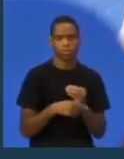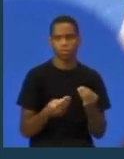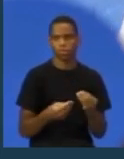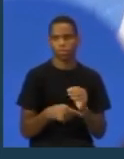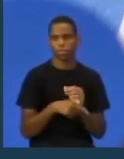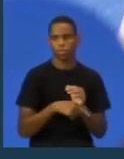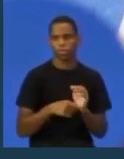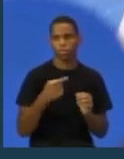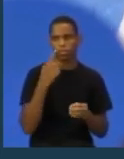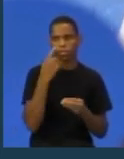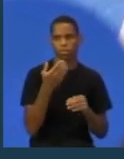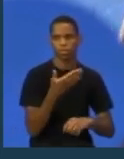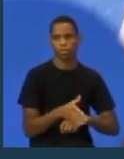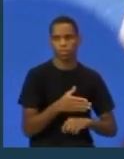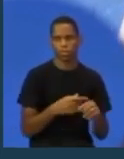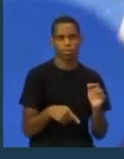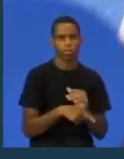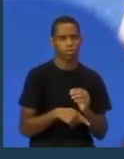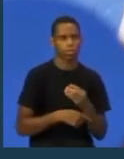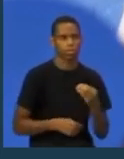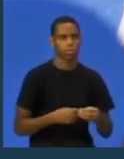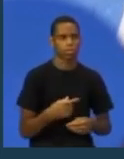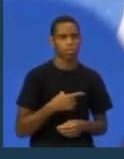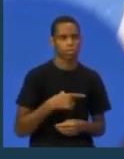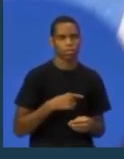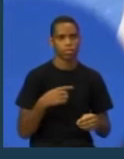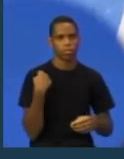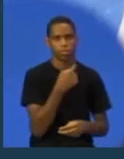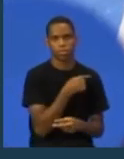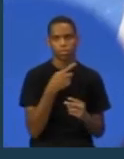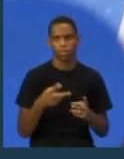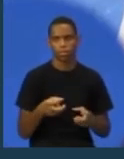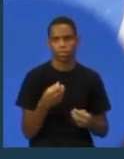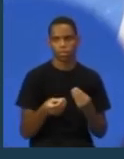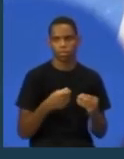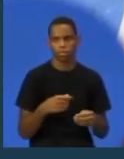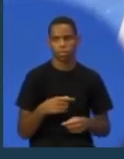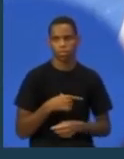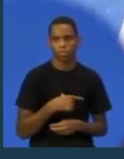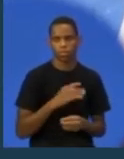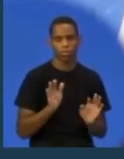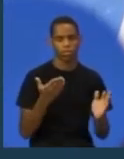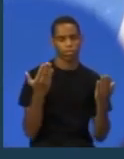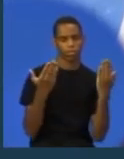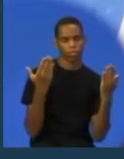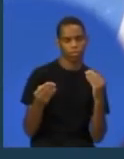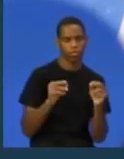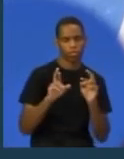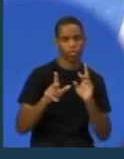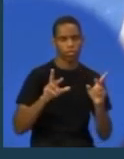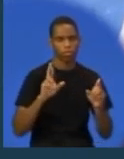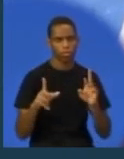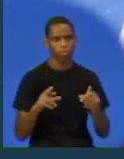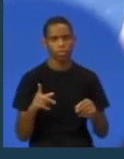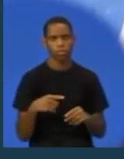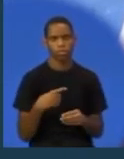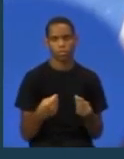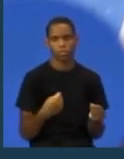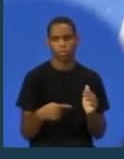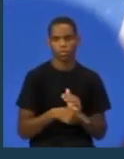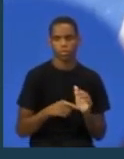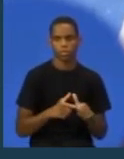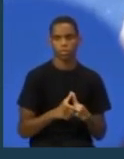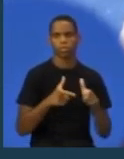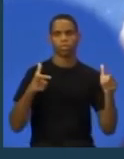grupos de praticantes de atividade física e sedentários. Nós podemos observar que, comparando ali as diferentes categorias, a